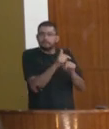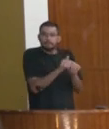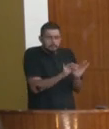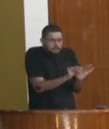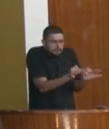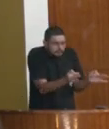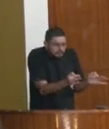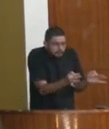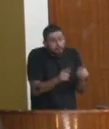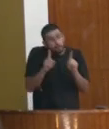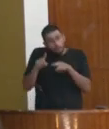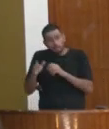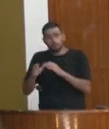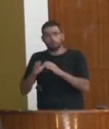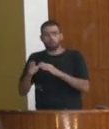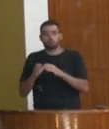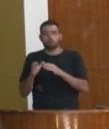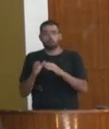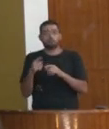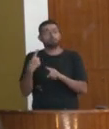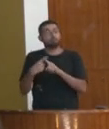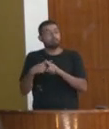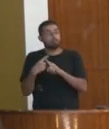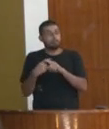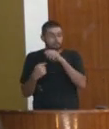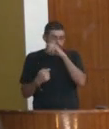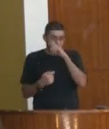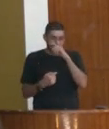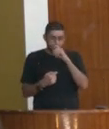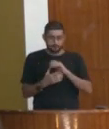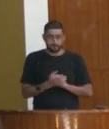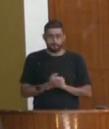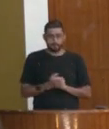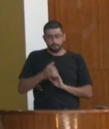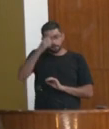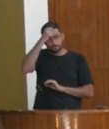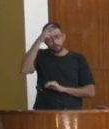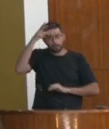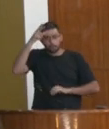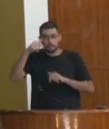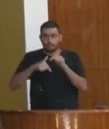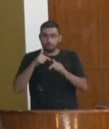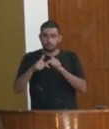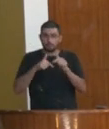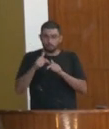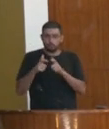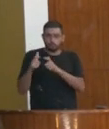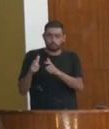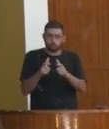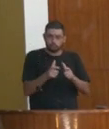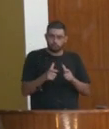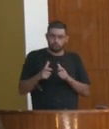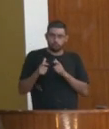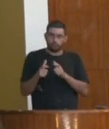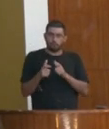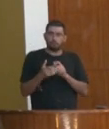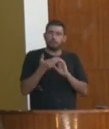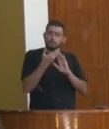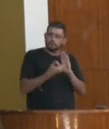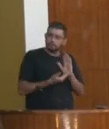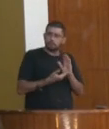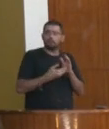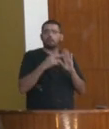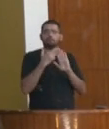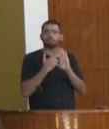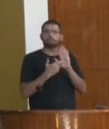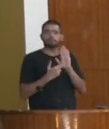setor público. Porque o setor público, ele, além de fomentar as políticas públicas,